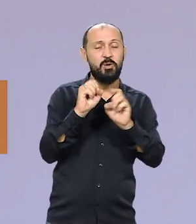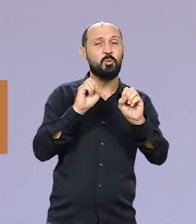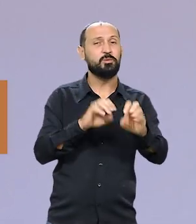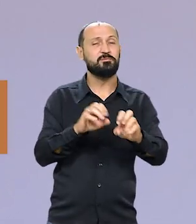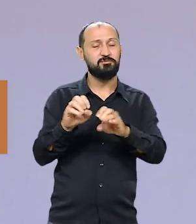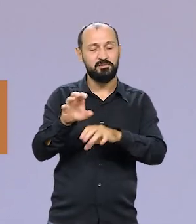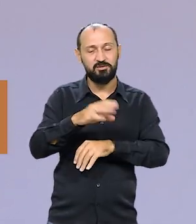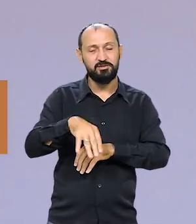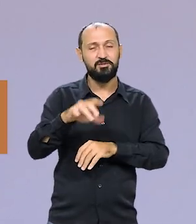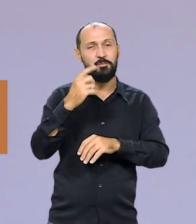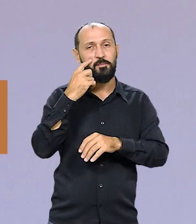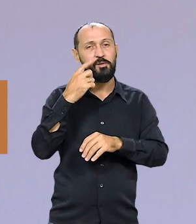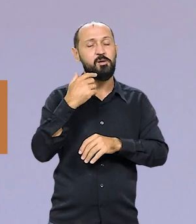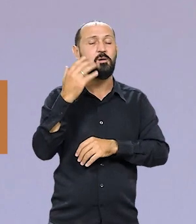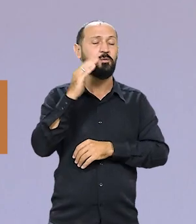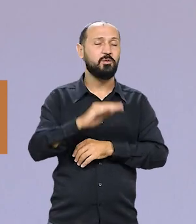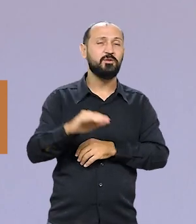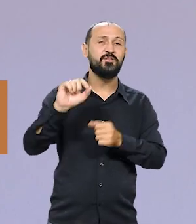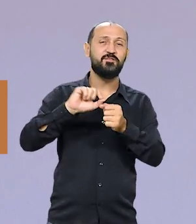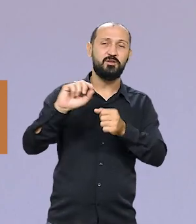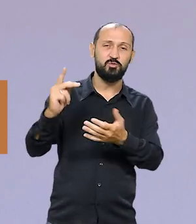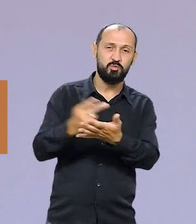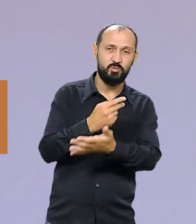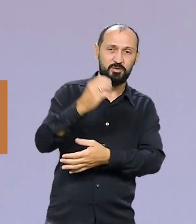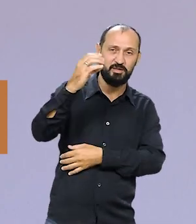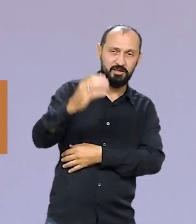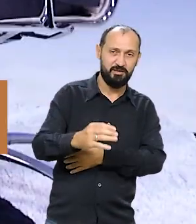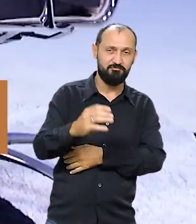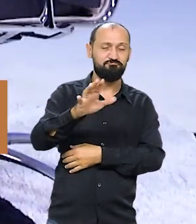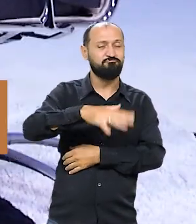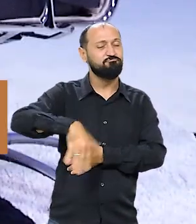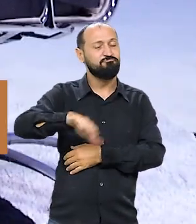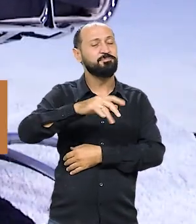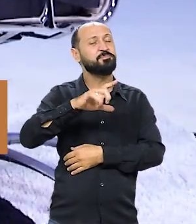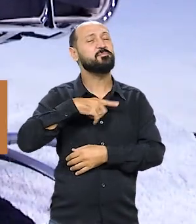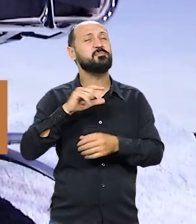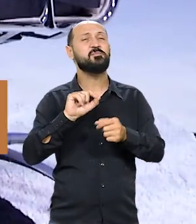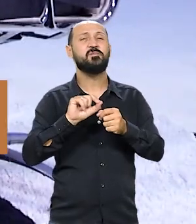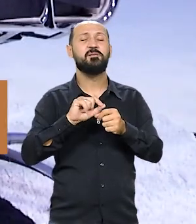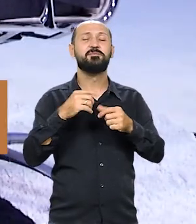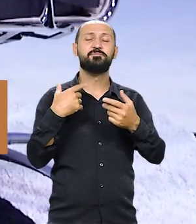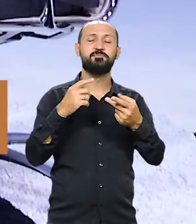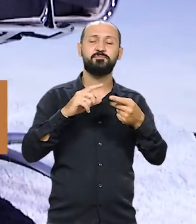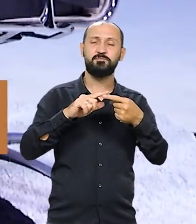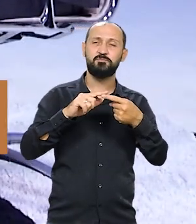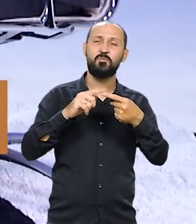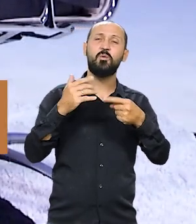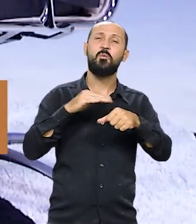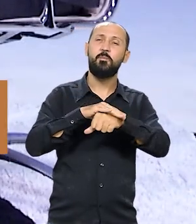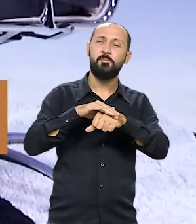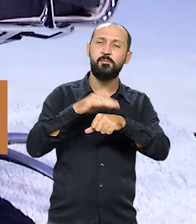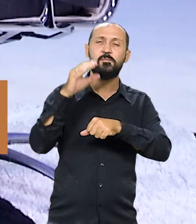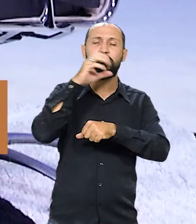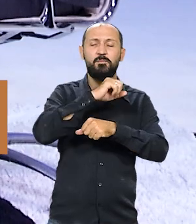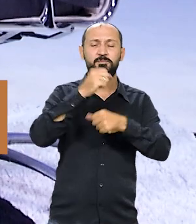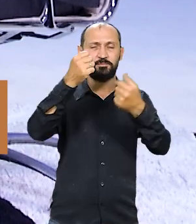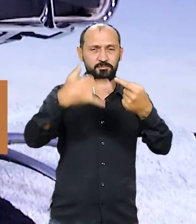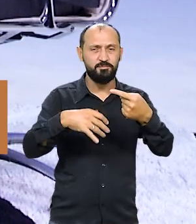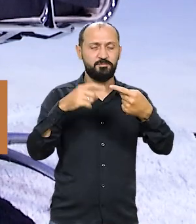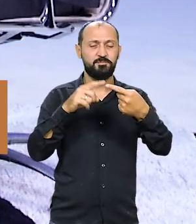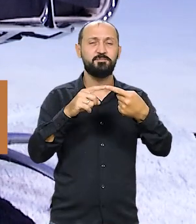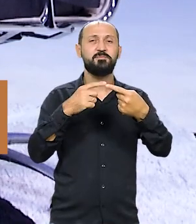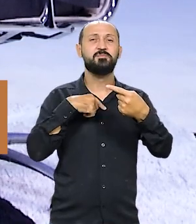que a gente chama que é o sistema do adolescente em ato infracional. Então, dentro desse universo, eu acabo falando um pouco sobre essa questão que a gente